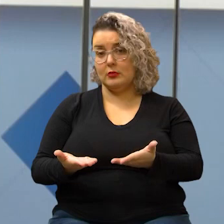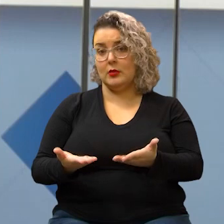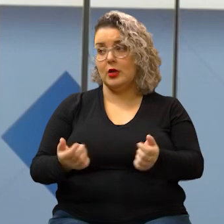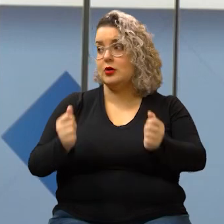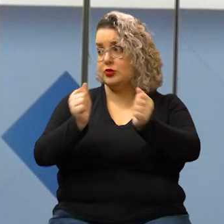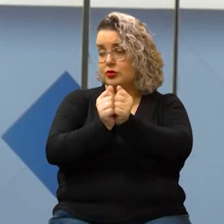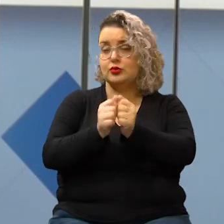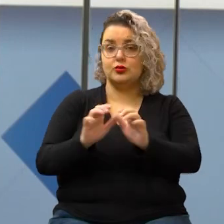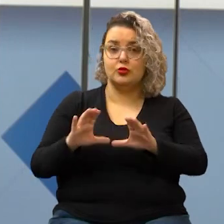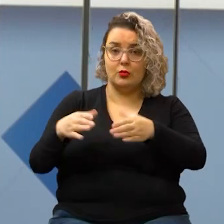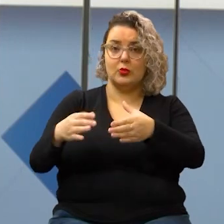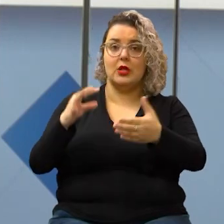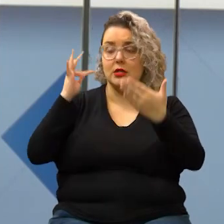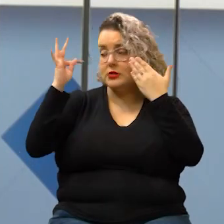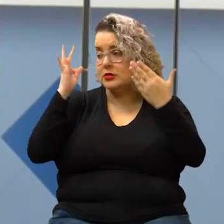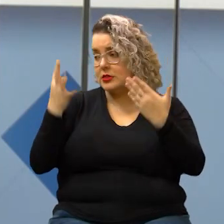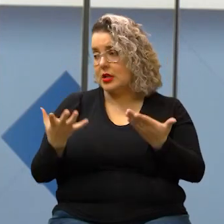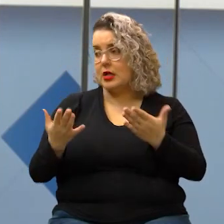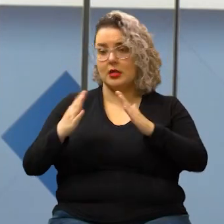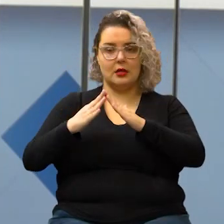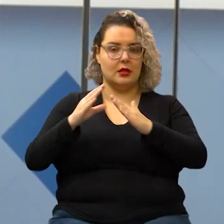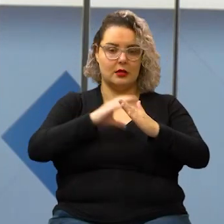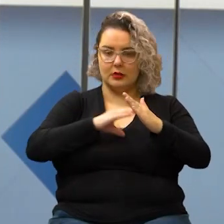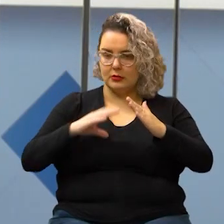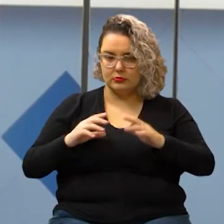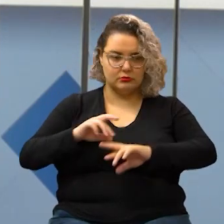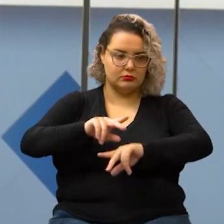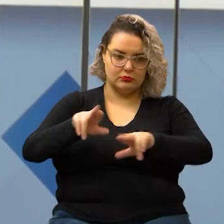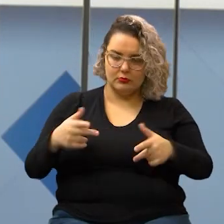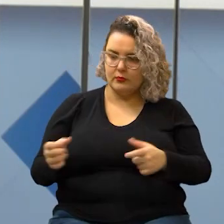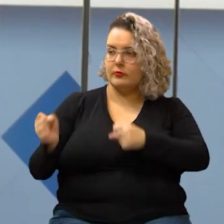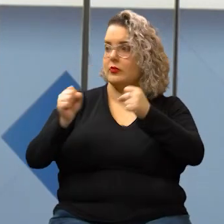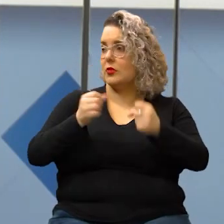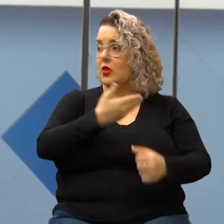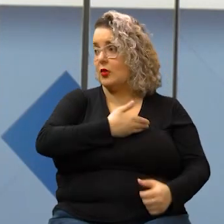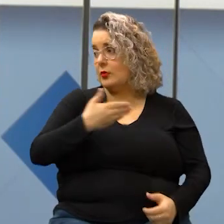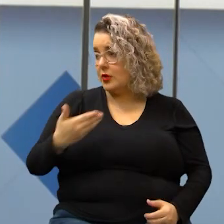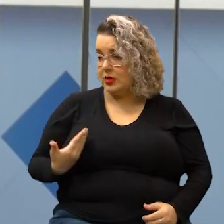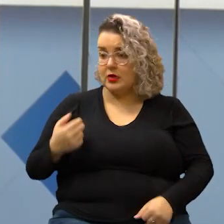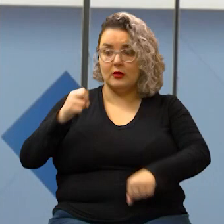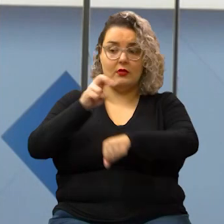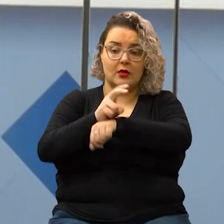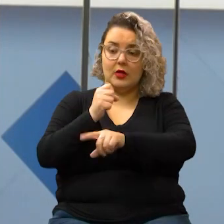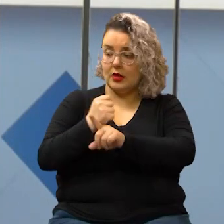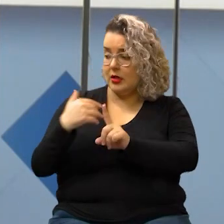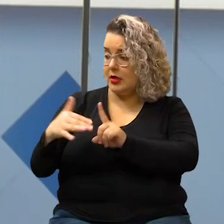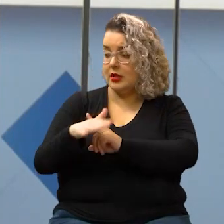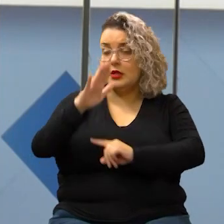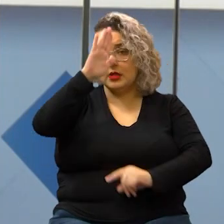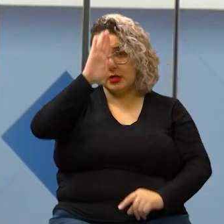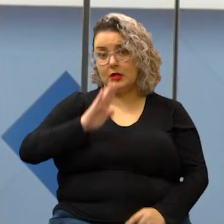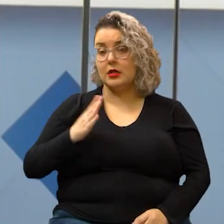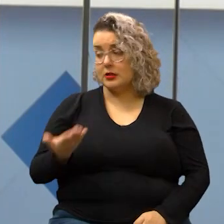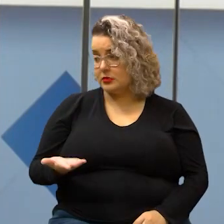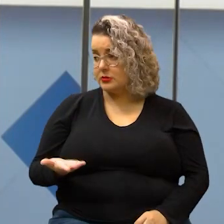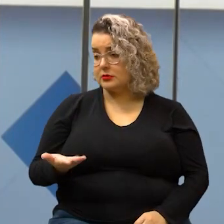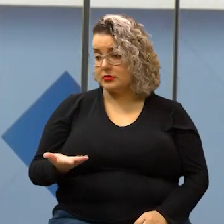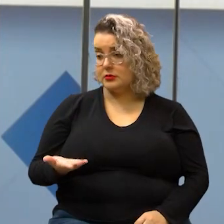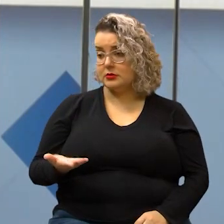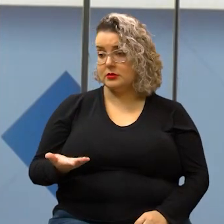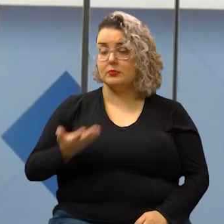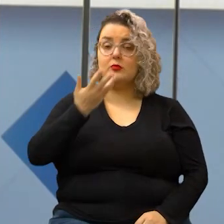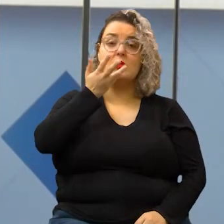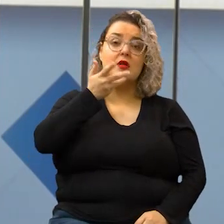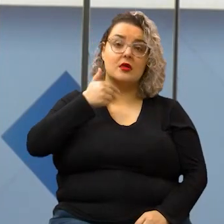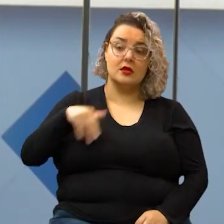comunidades terapêuticas e clínicas, enfim, através do poder público, vagas sociais, vagas gratuitas, para as